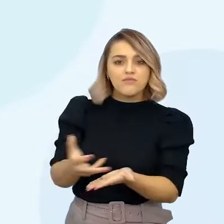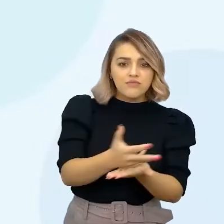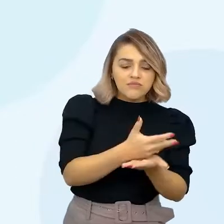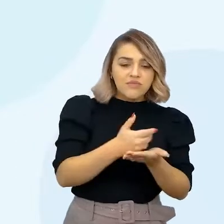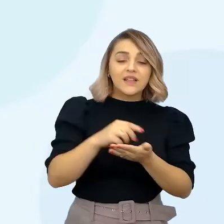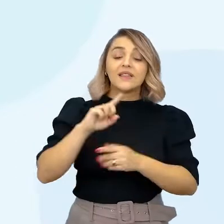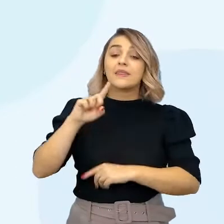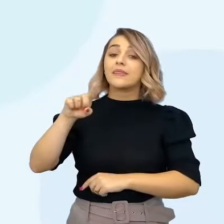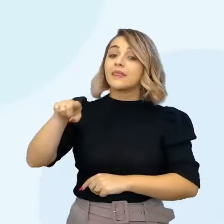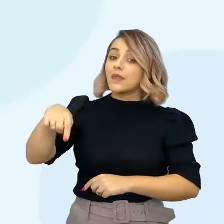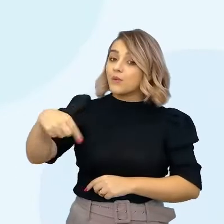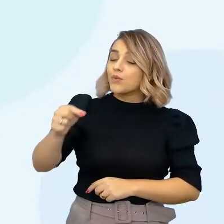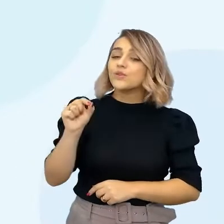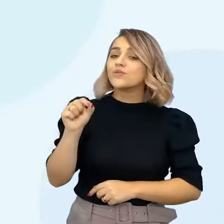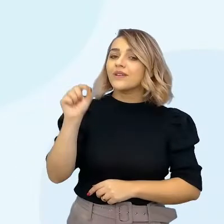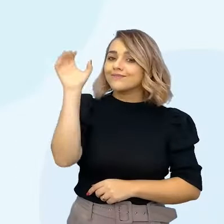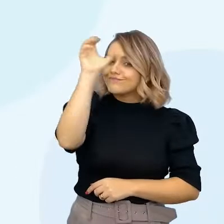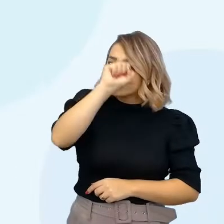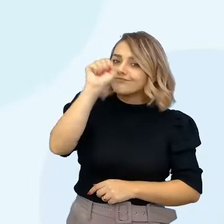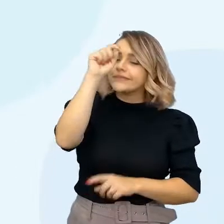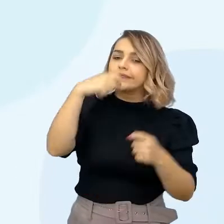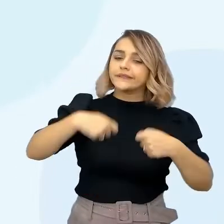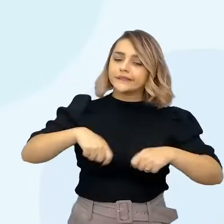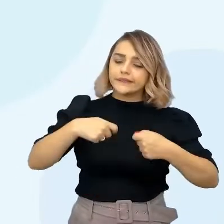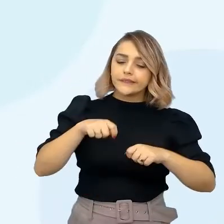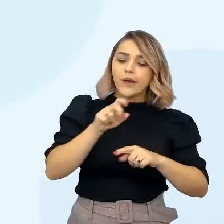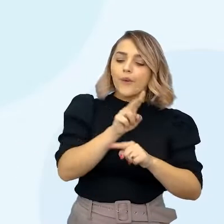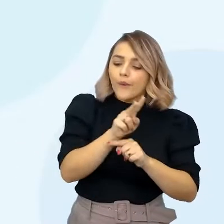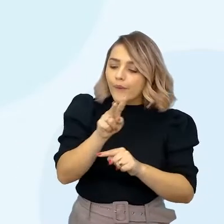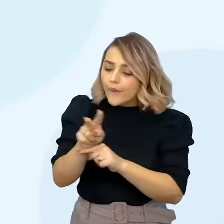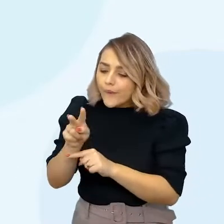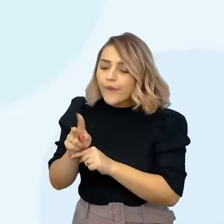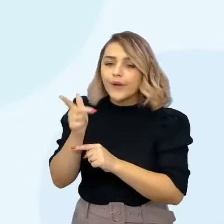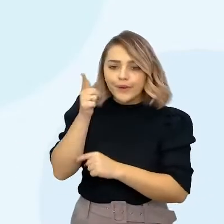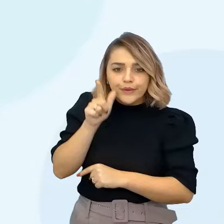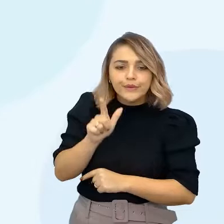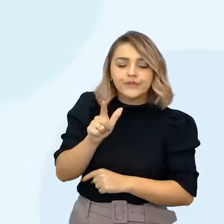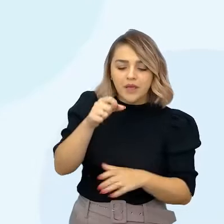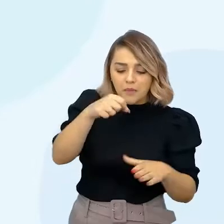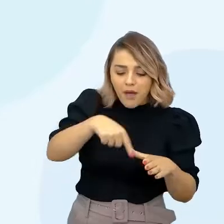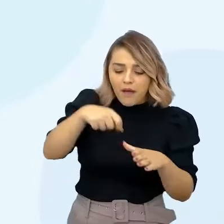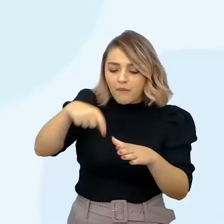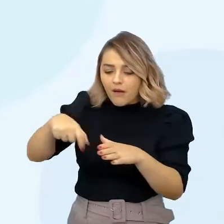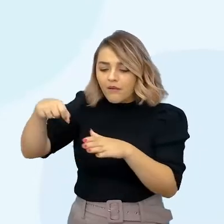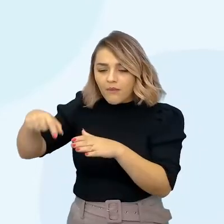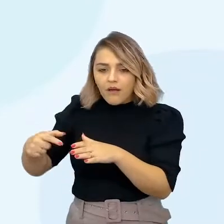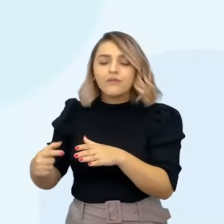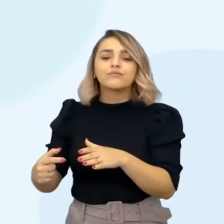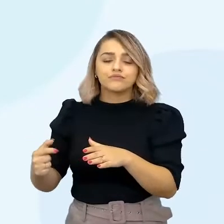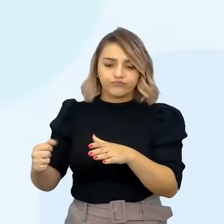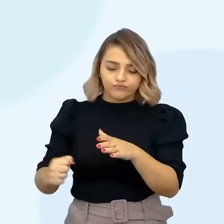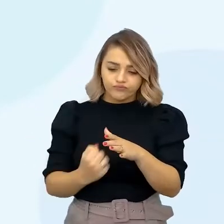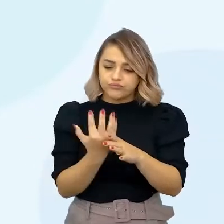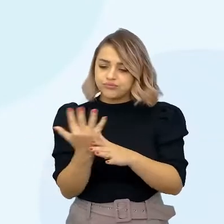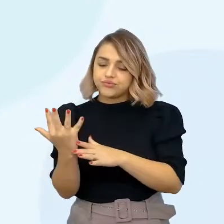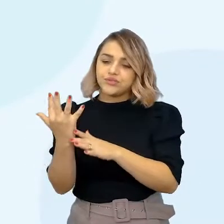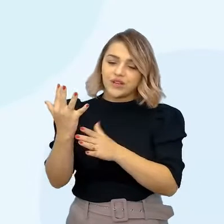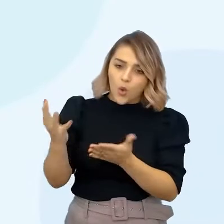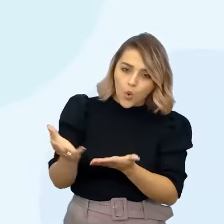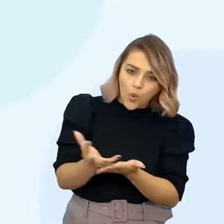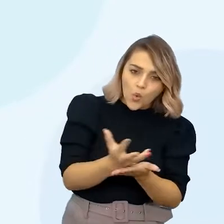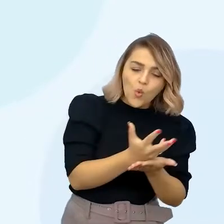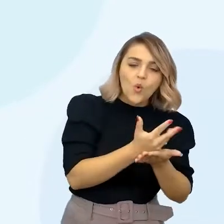aprender a cultivar a terra para obter os seus alimentos. Para os seres humanos, o solo é um recurso tão